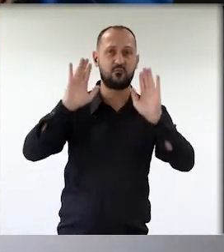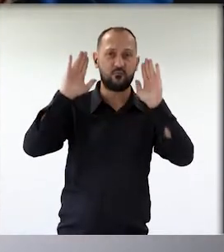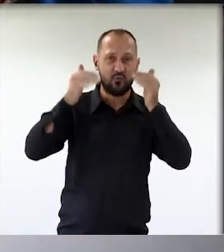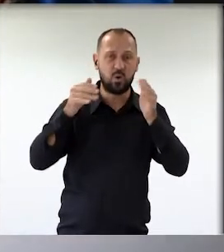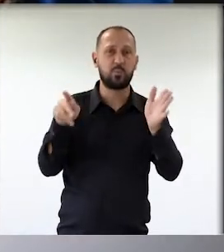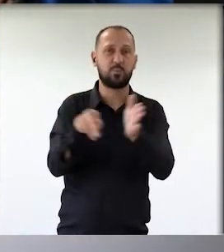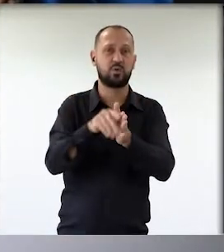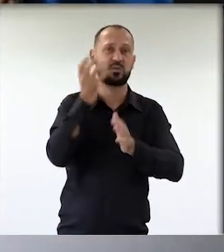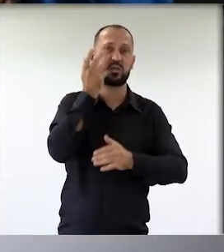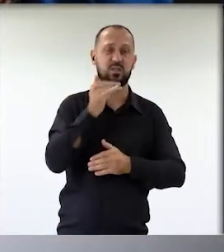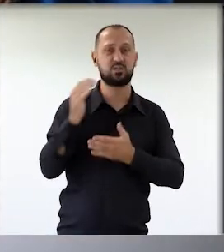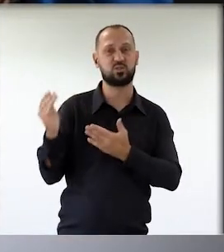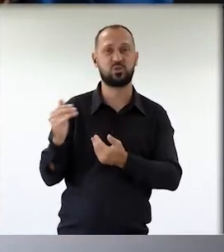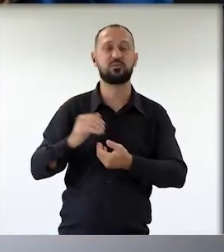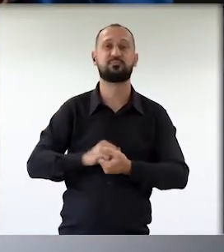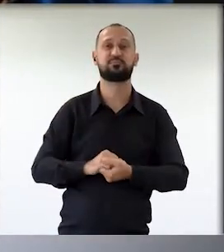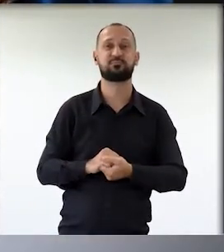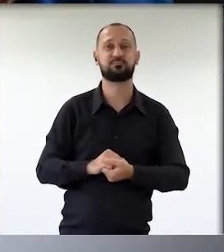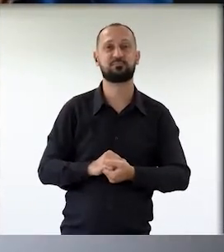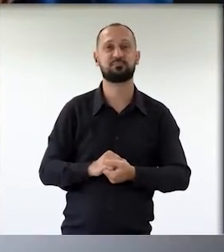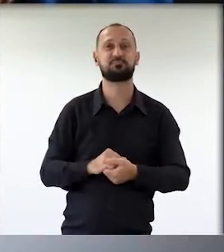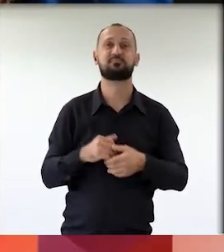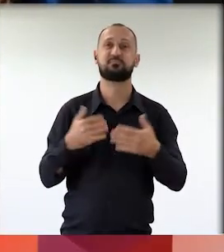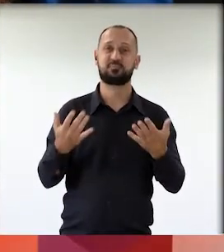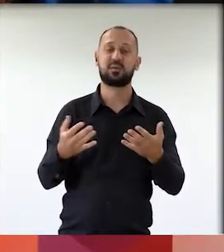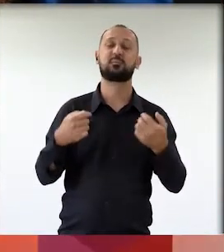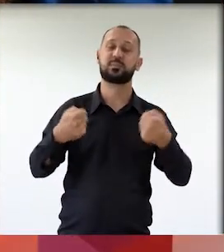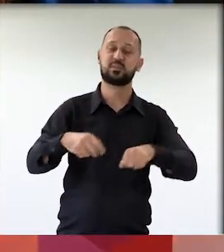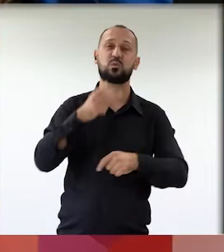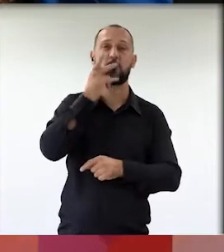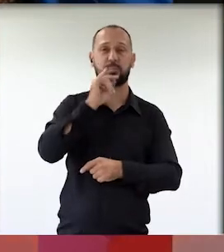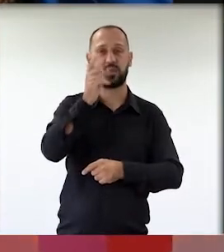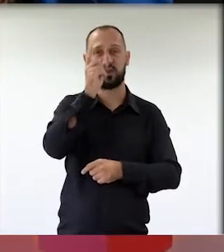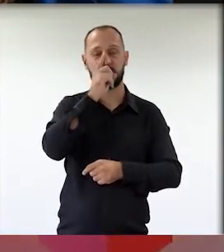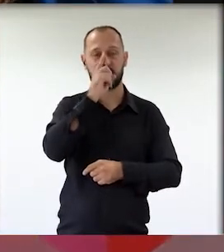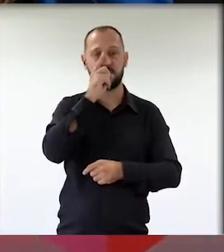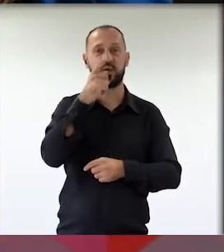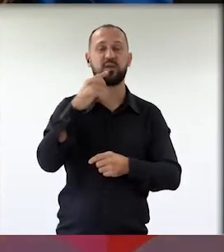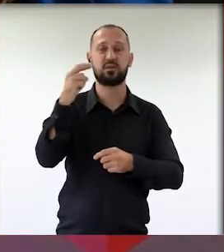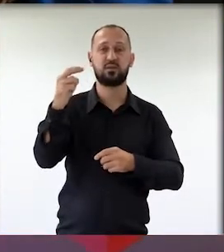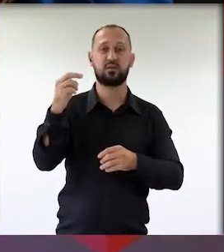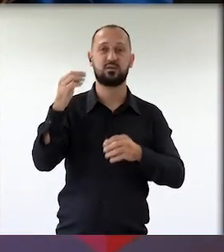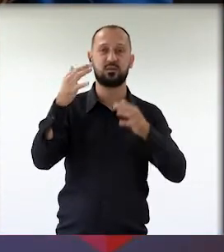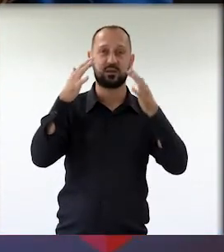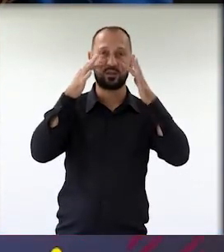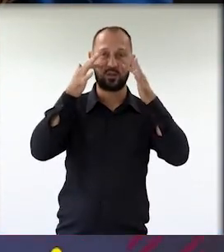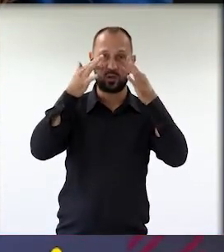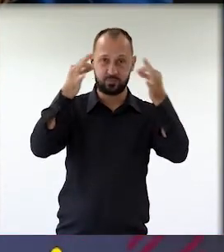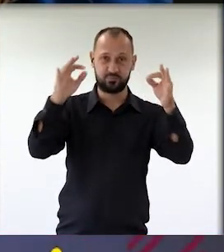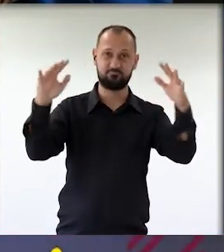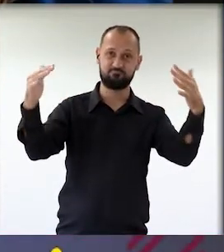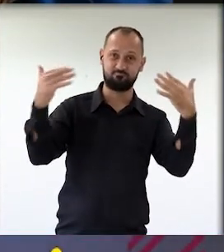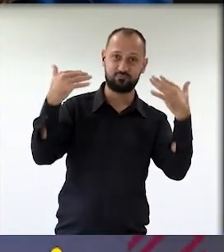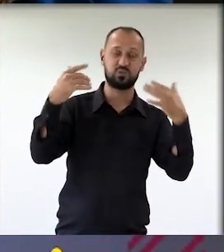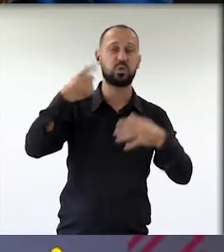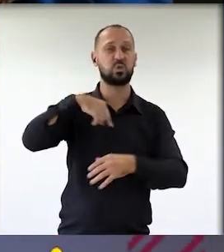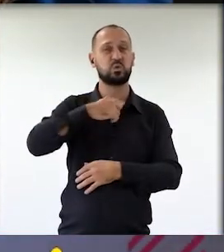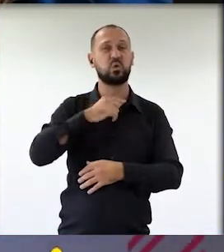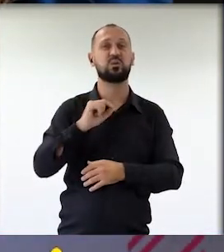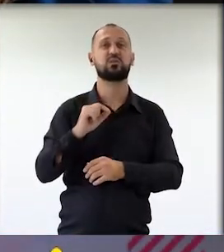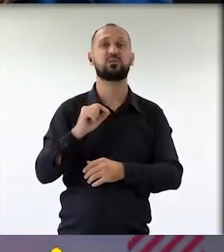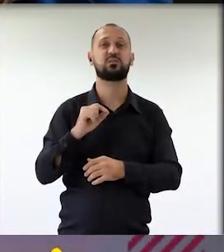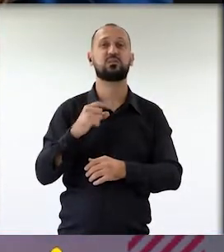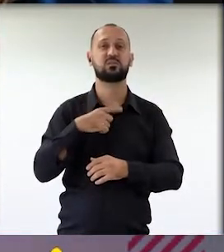ainda mais intensos com essas crianças e adolescentes. Bom, aí está o pai e a mãe acompanhando aqui a programação da TV